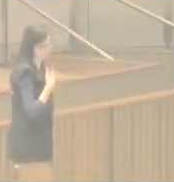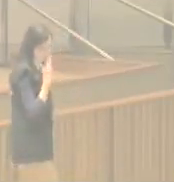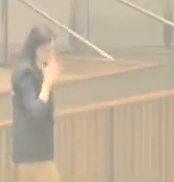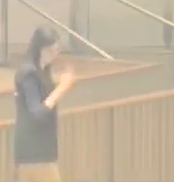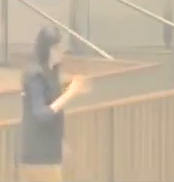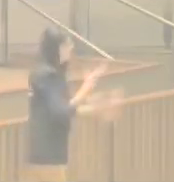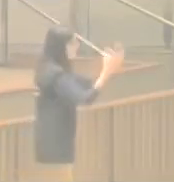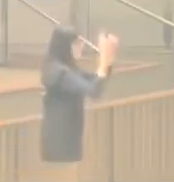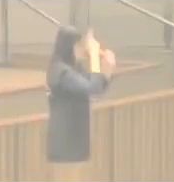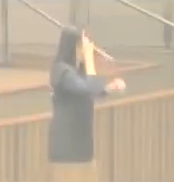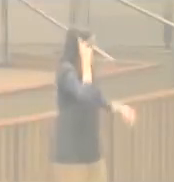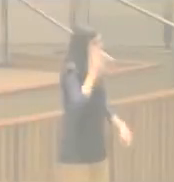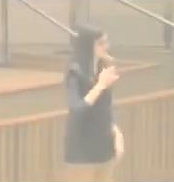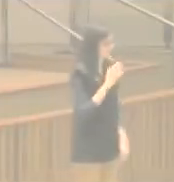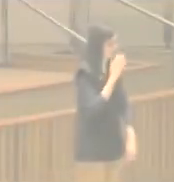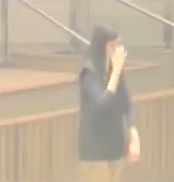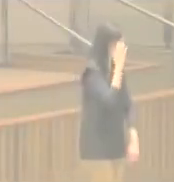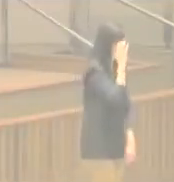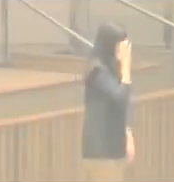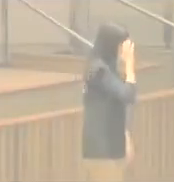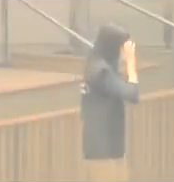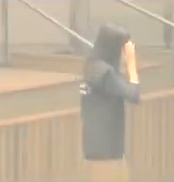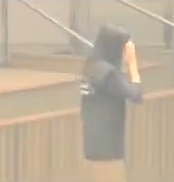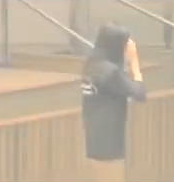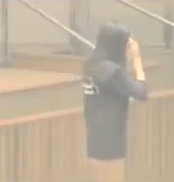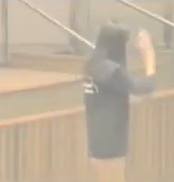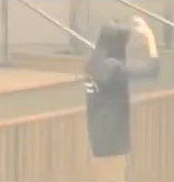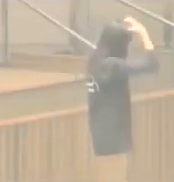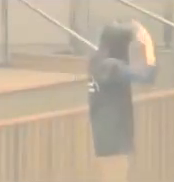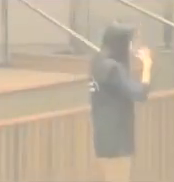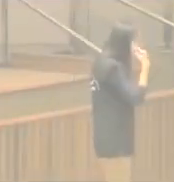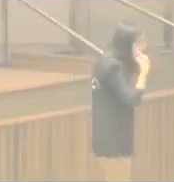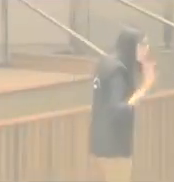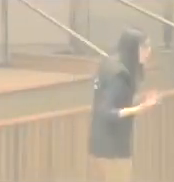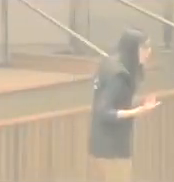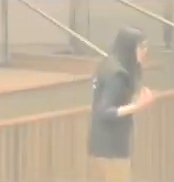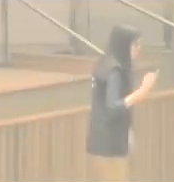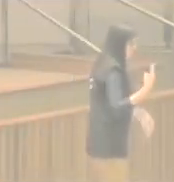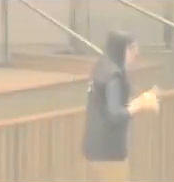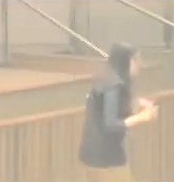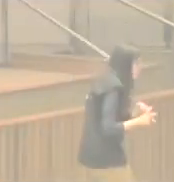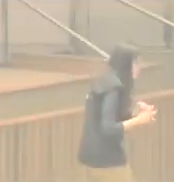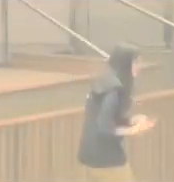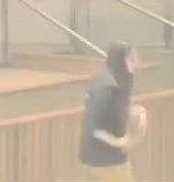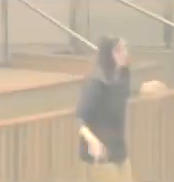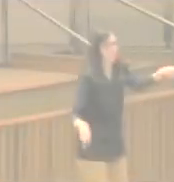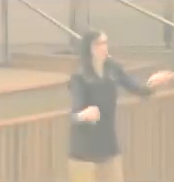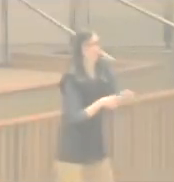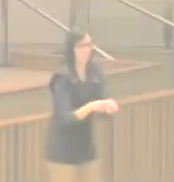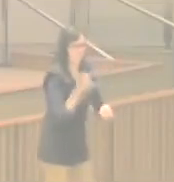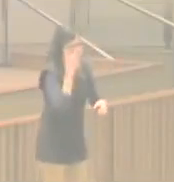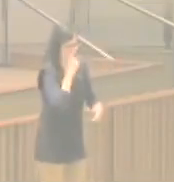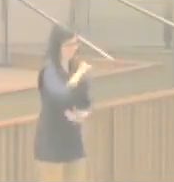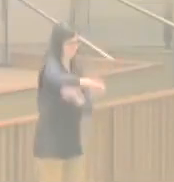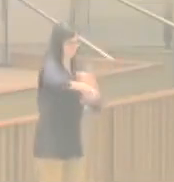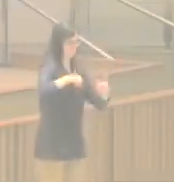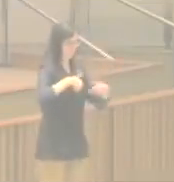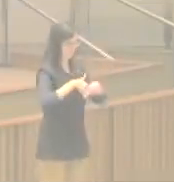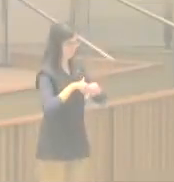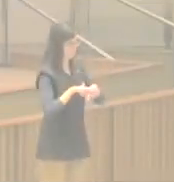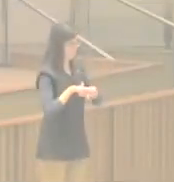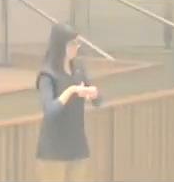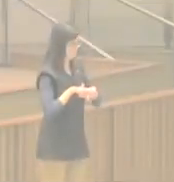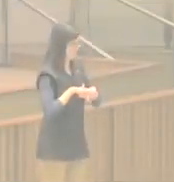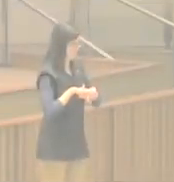muita gente disse: esse homem ficou maluco. Ele voltou de lá doido. E cada vez que alguém dizia alguma coisa para ele, dizia assim: não,